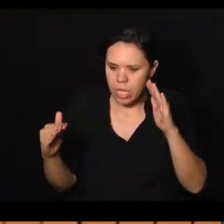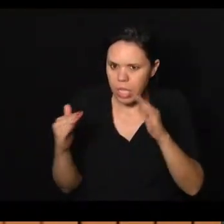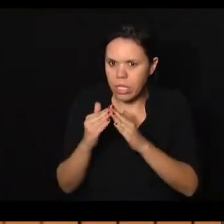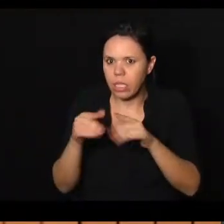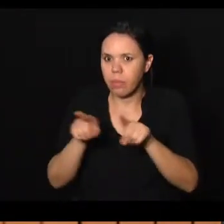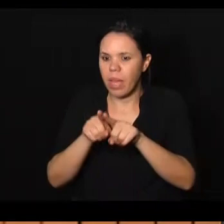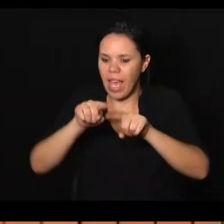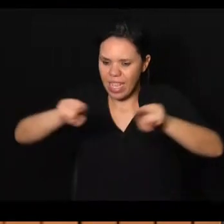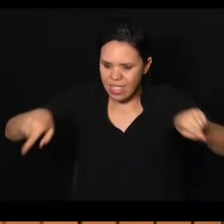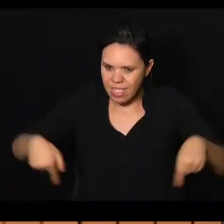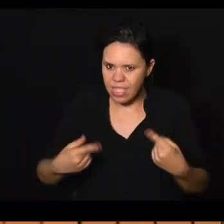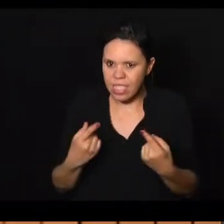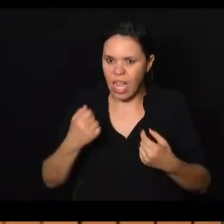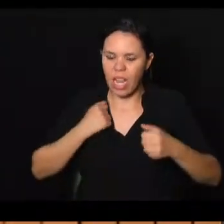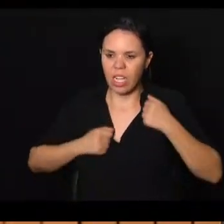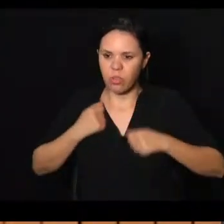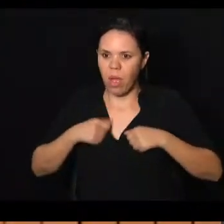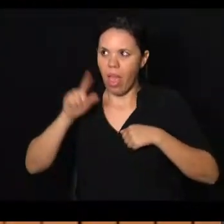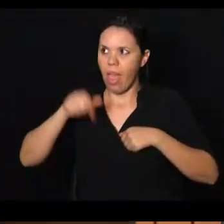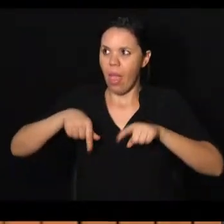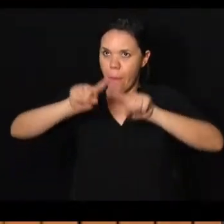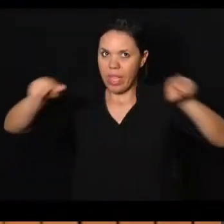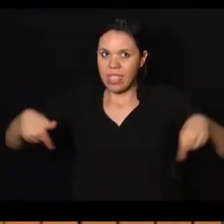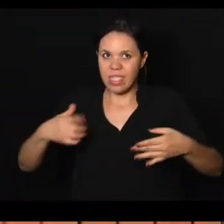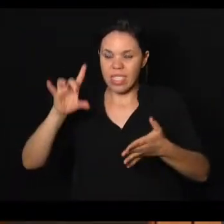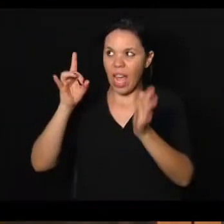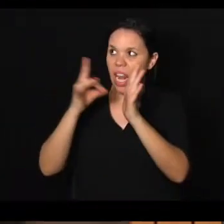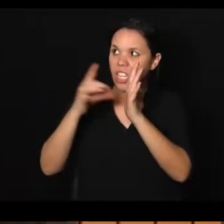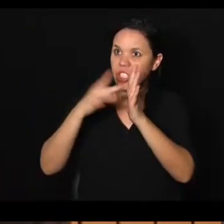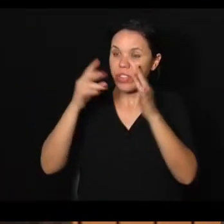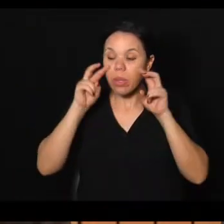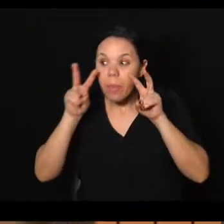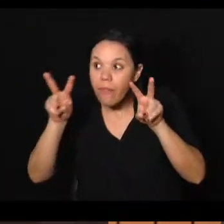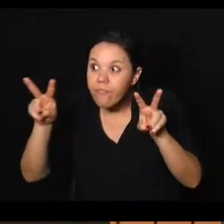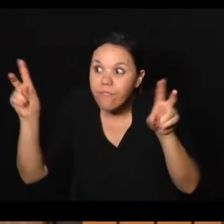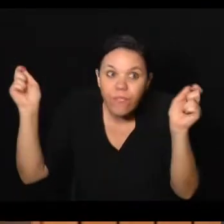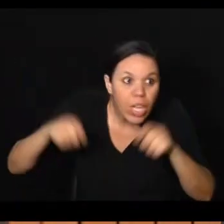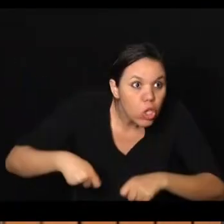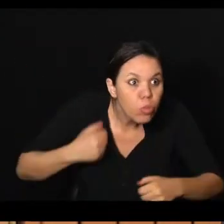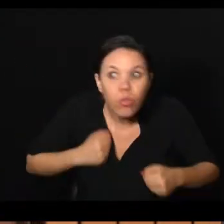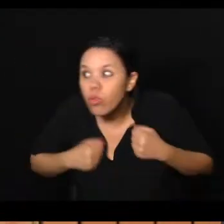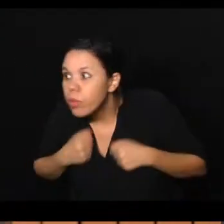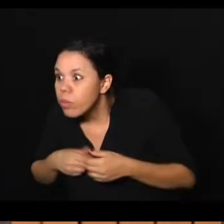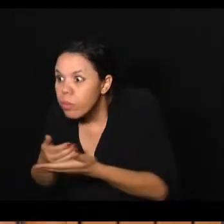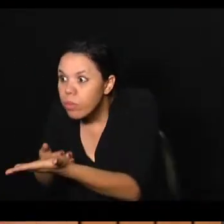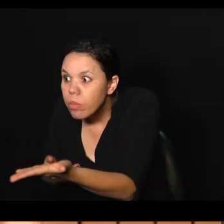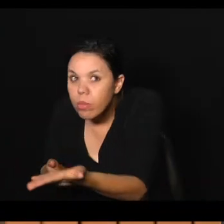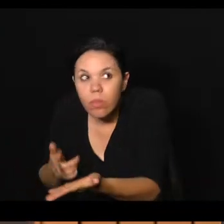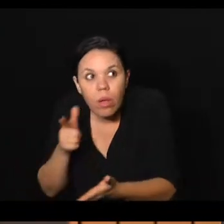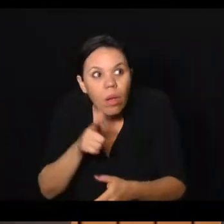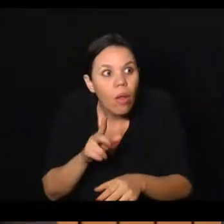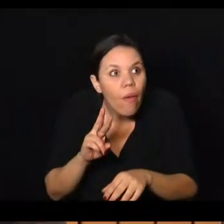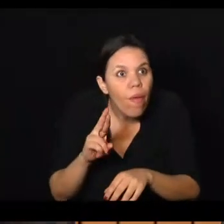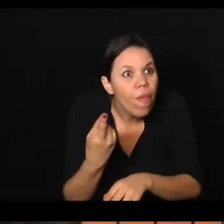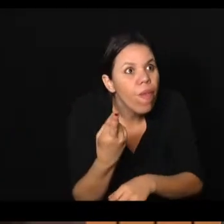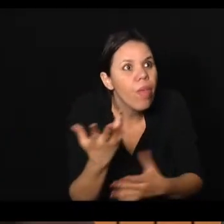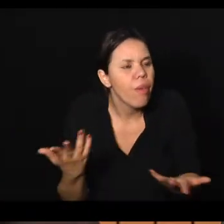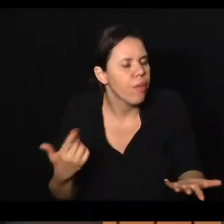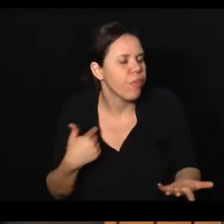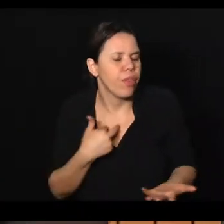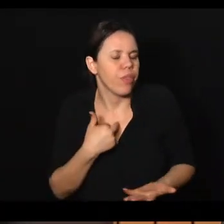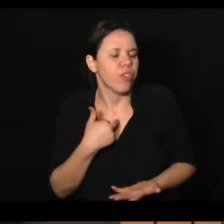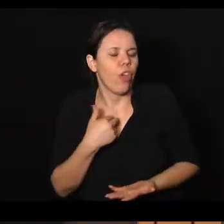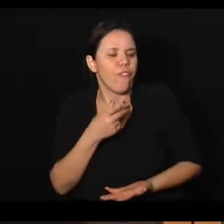banho ser uma sala de vidro para que todo mundo acompanhe o banho dessa criança? Nós estamos buscando solução. Nós não estamos